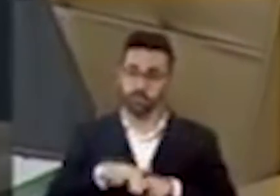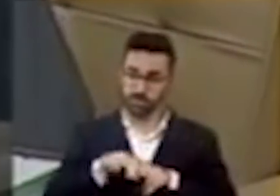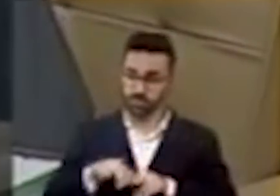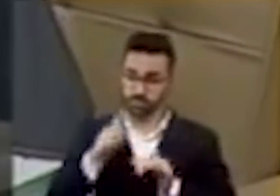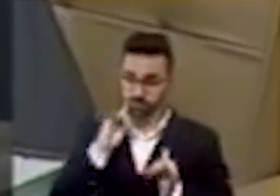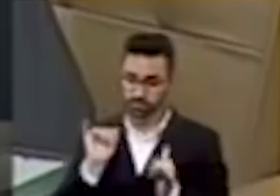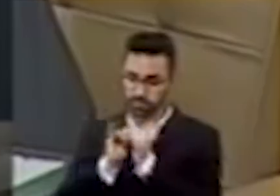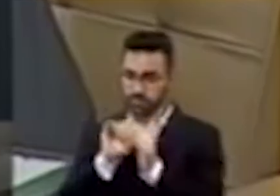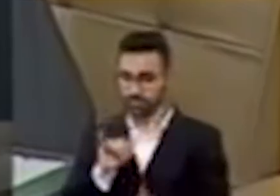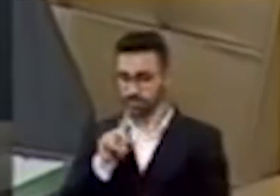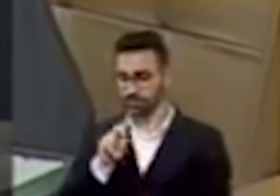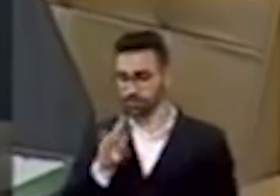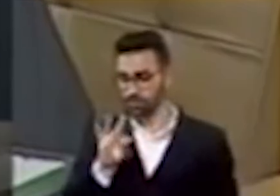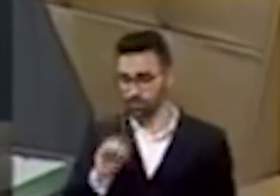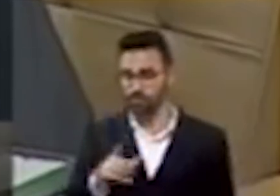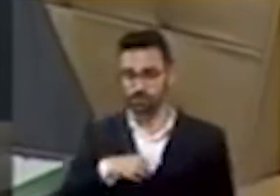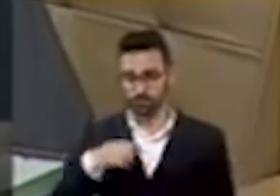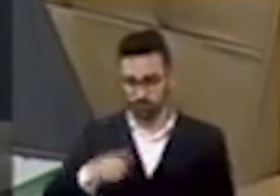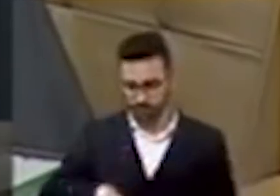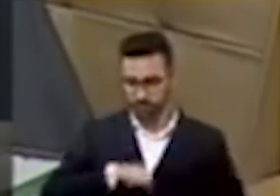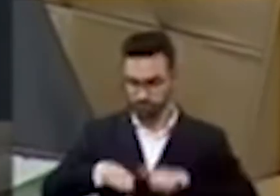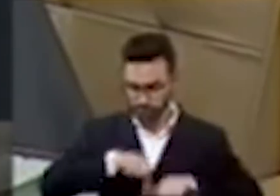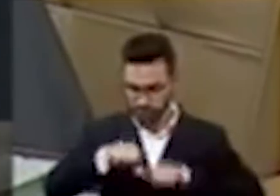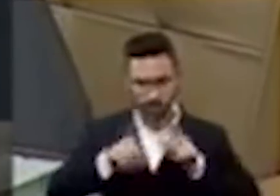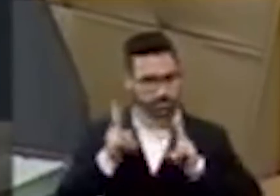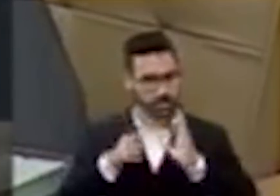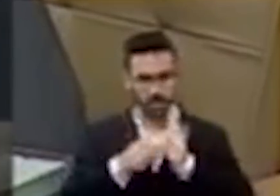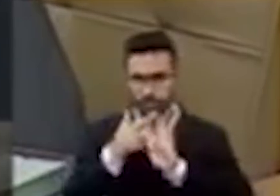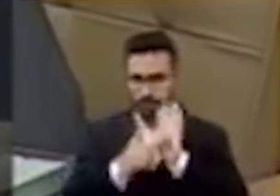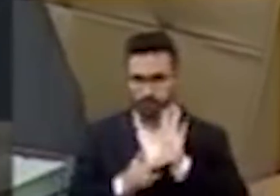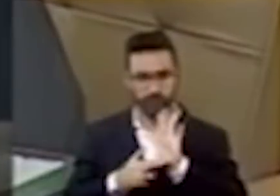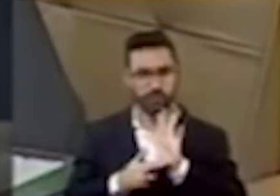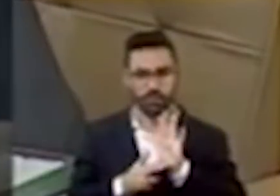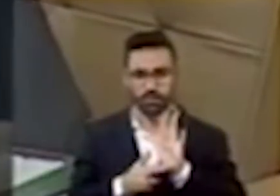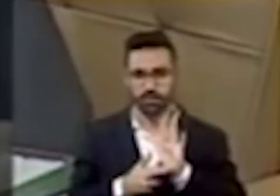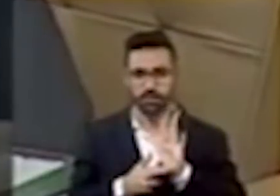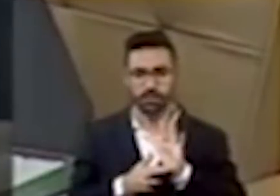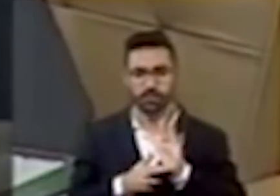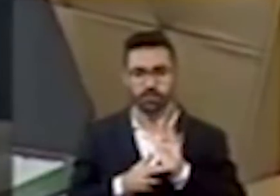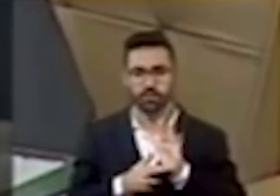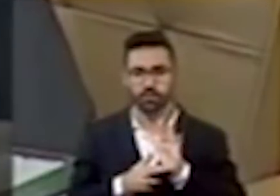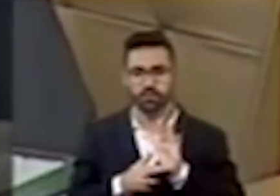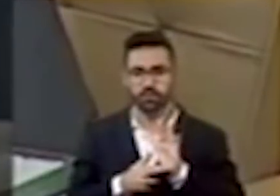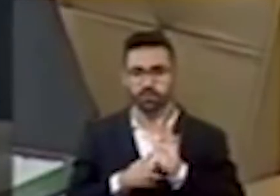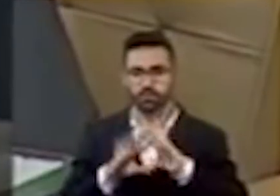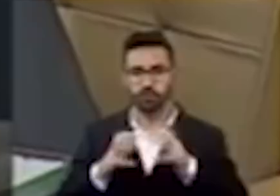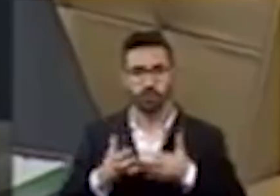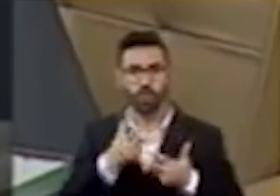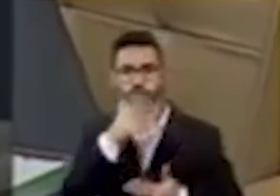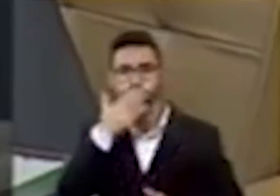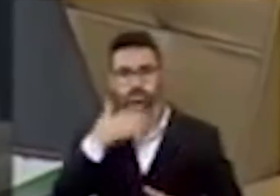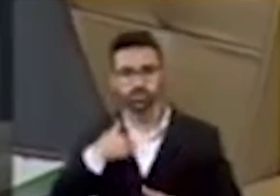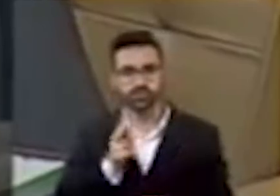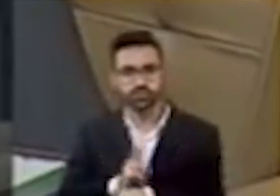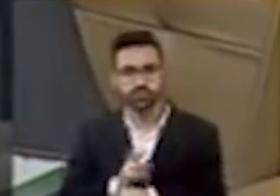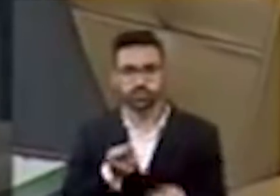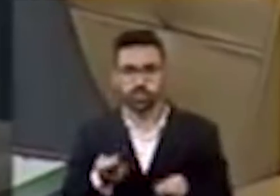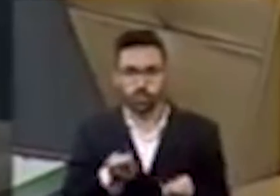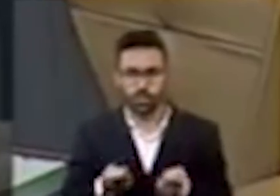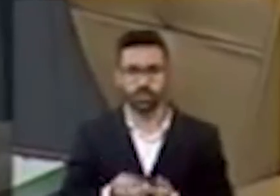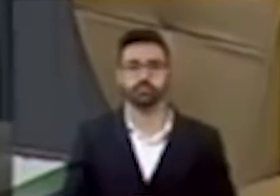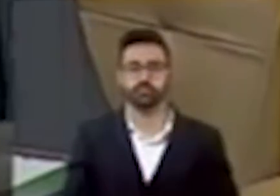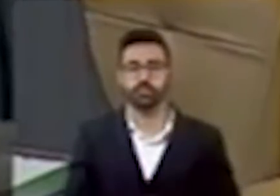deve ser objeto de constantes aperfeiçoamentos constitucionais por meio da formulação de outros controles efetivos.